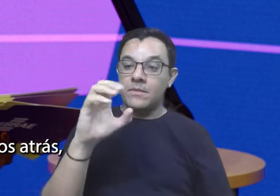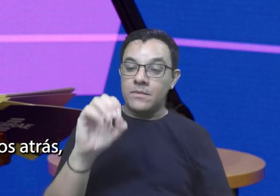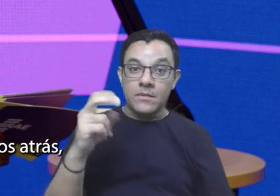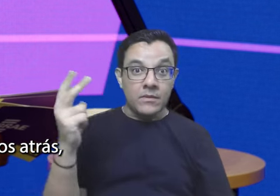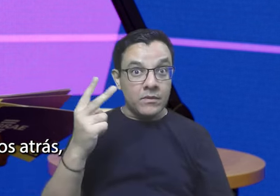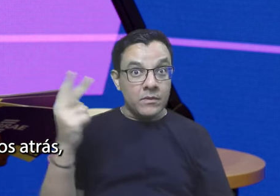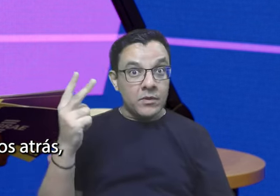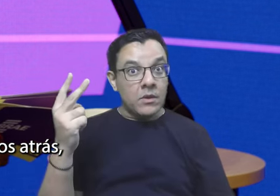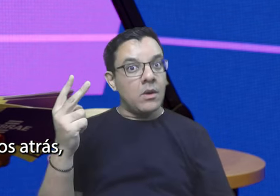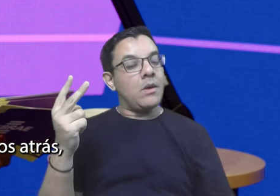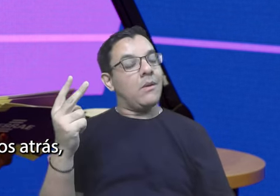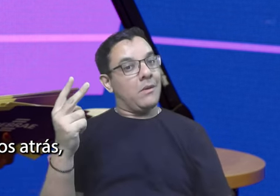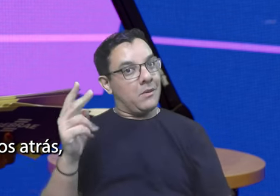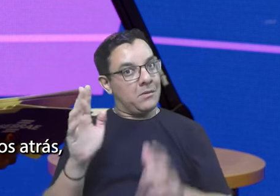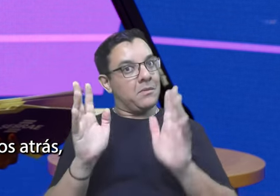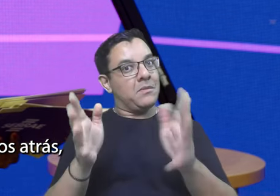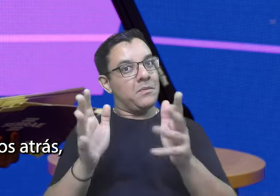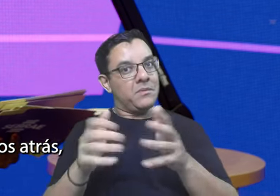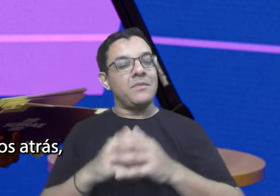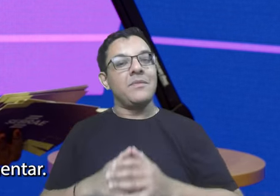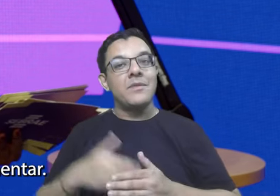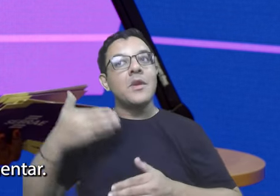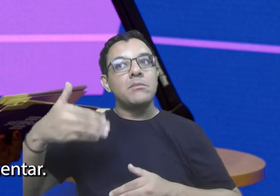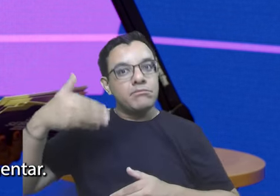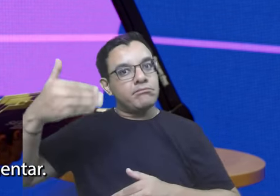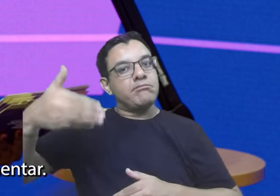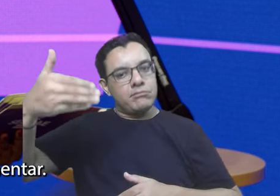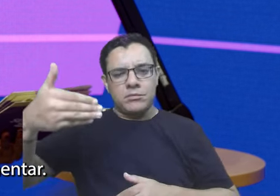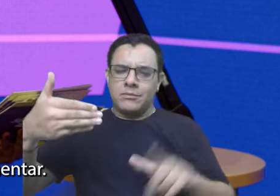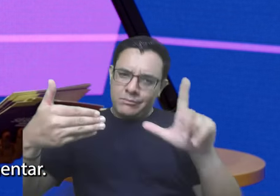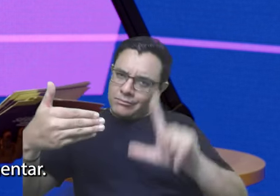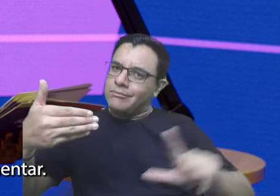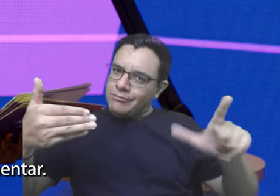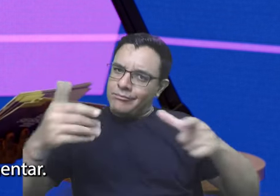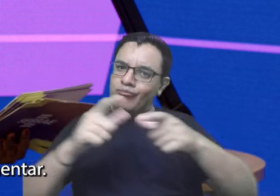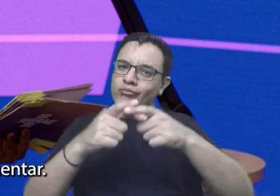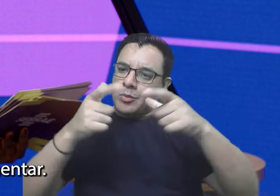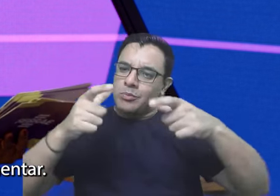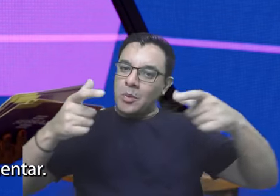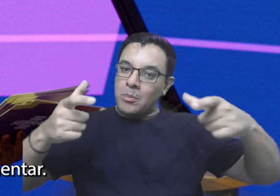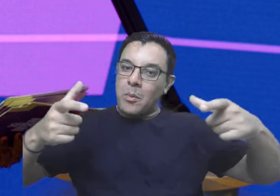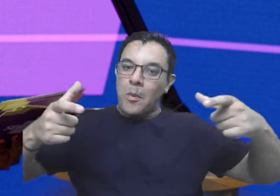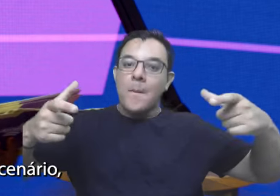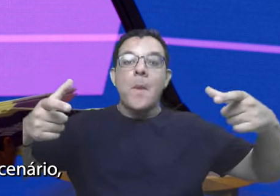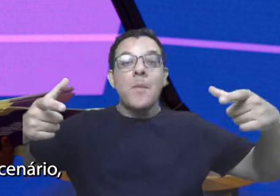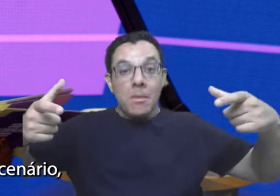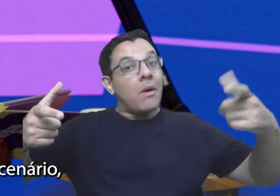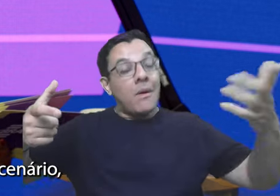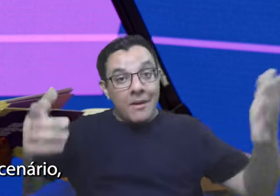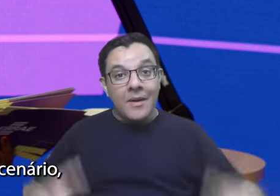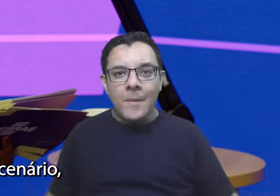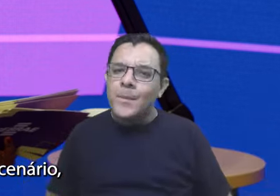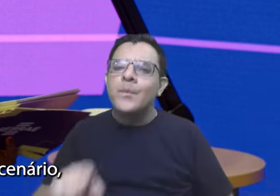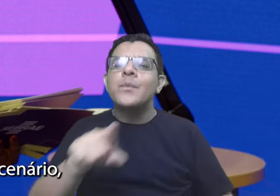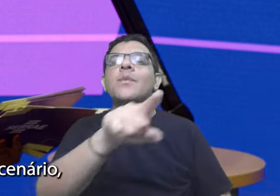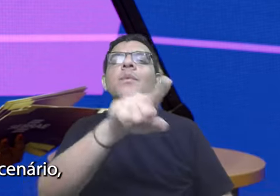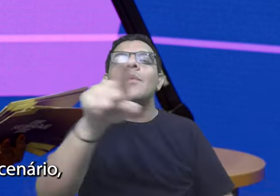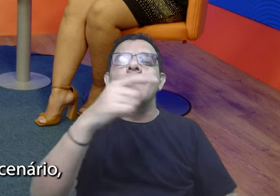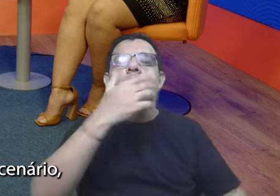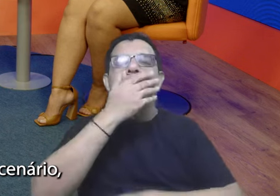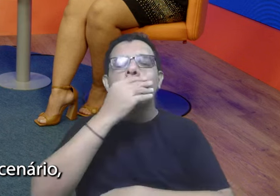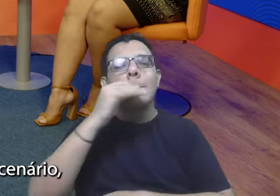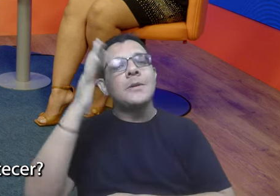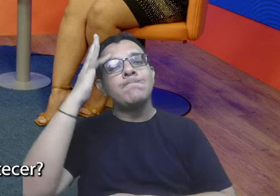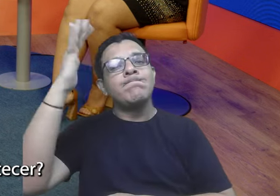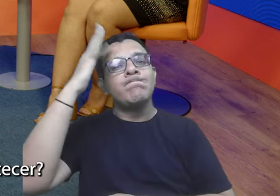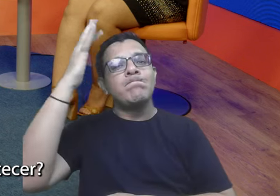do anos atrás e nos próximos anos é óbvio que a tendência é aumentar então o que que vocês né diante